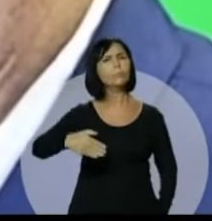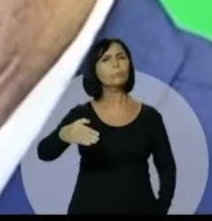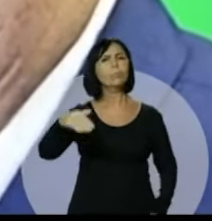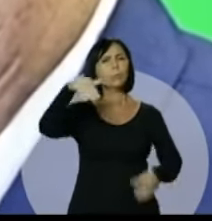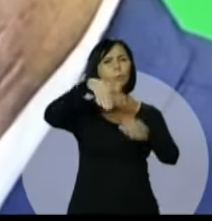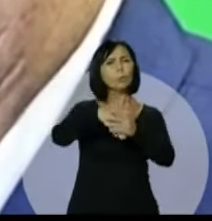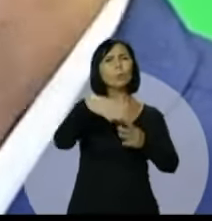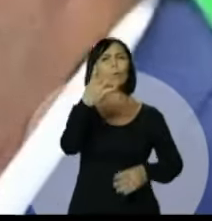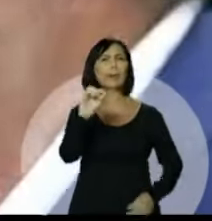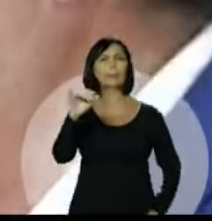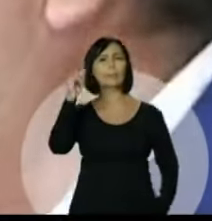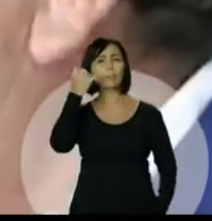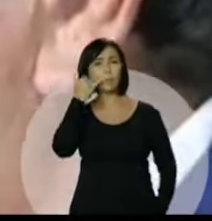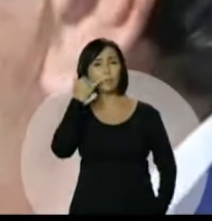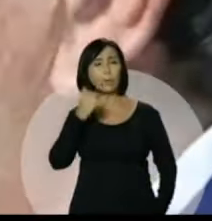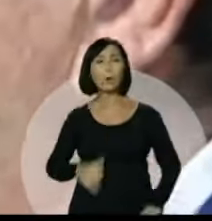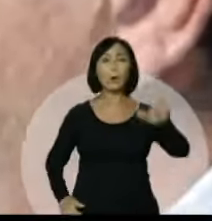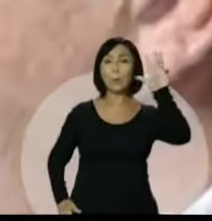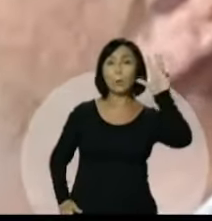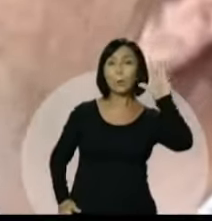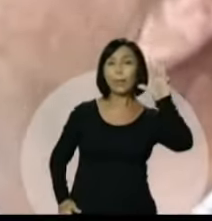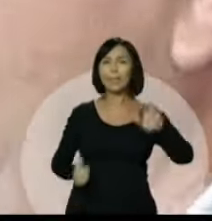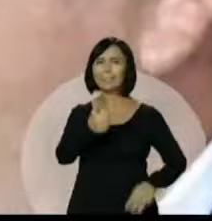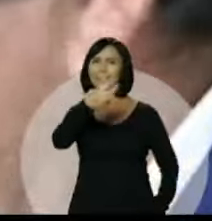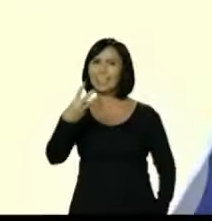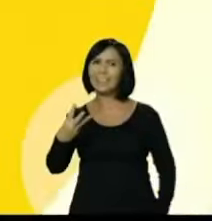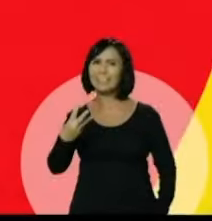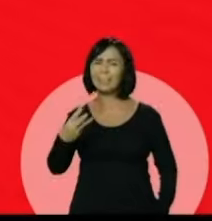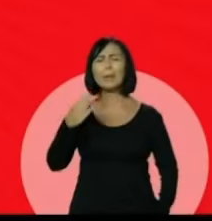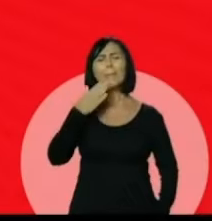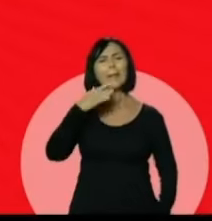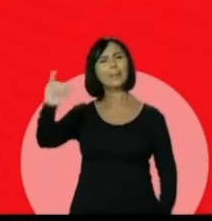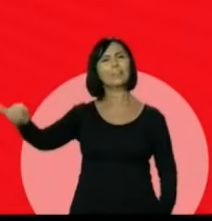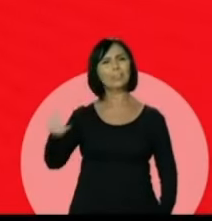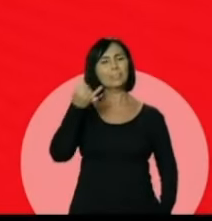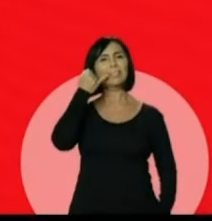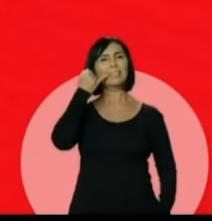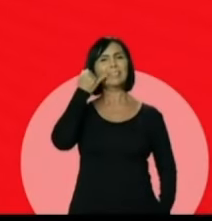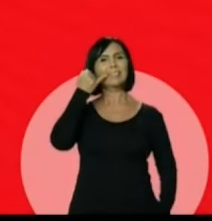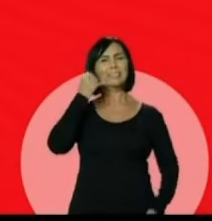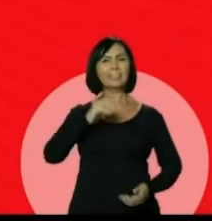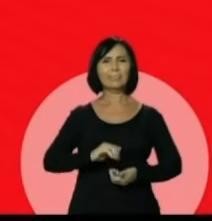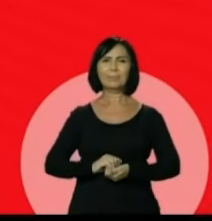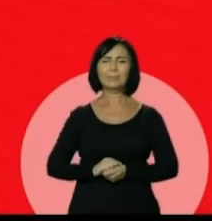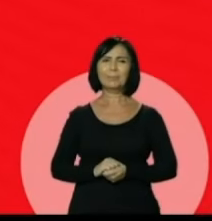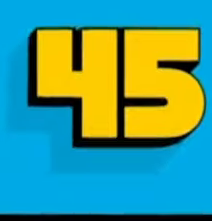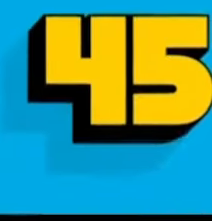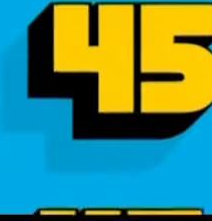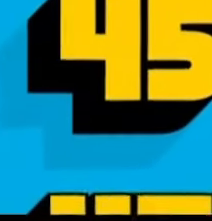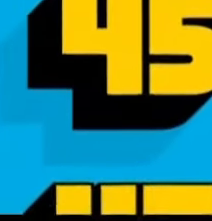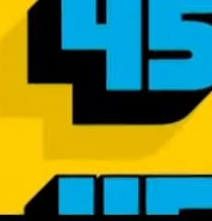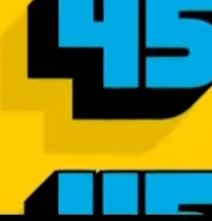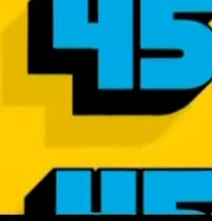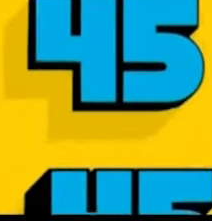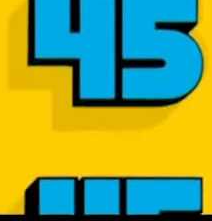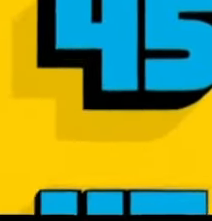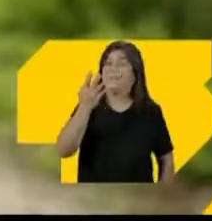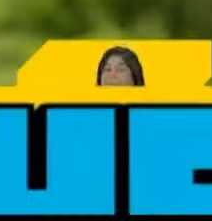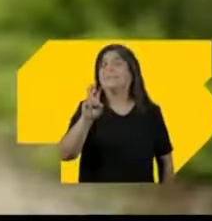João. Vote 40. Vote Lula e vote 13. É melhor, João.